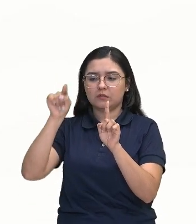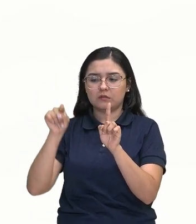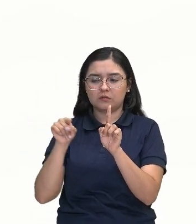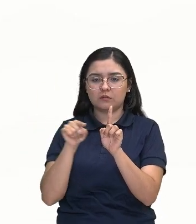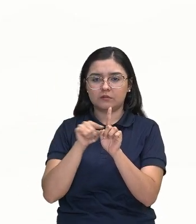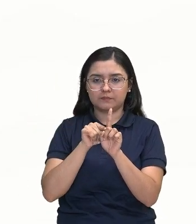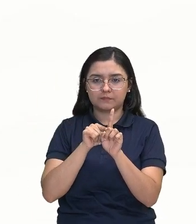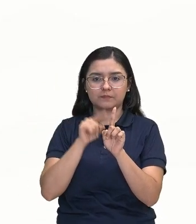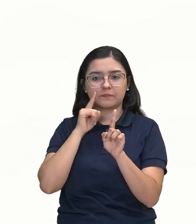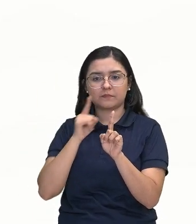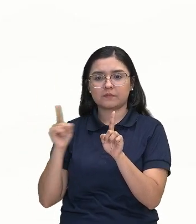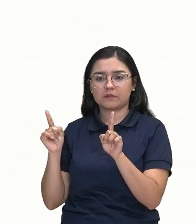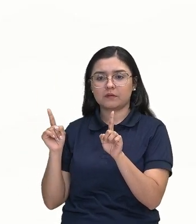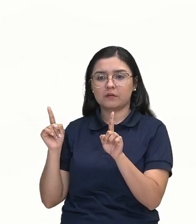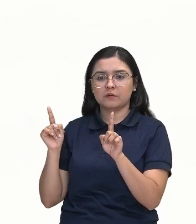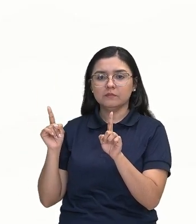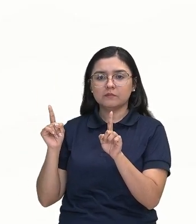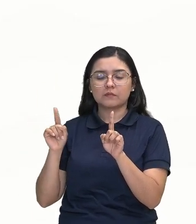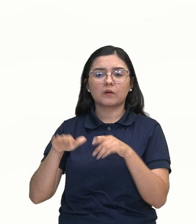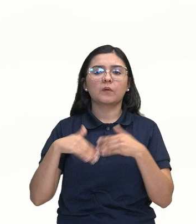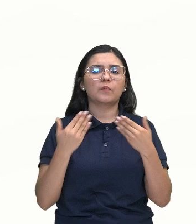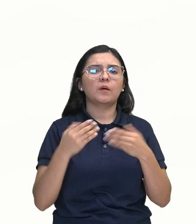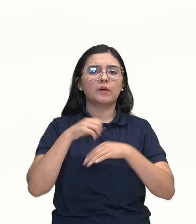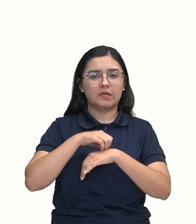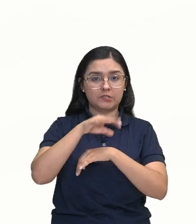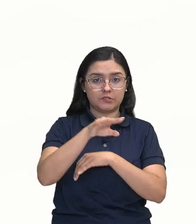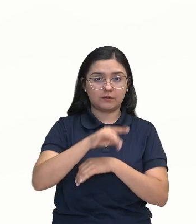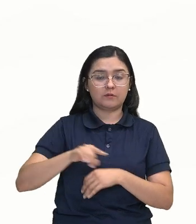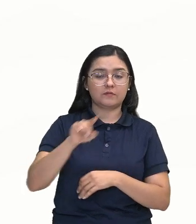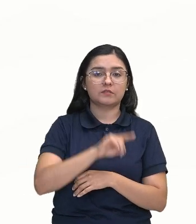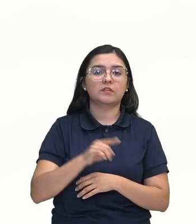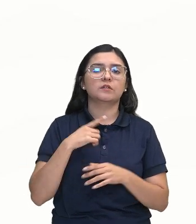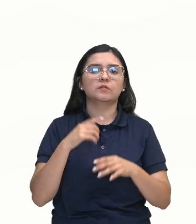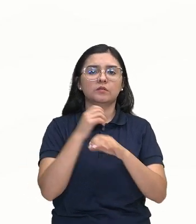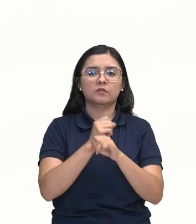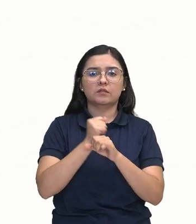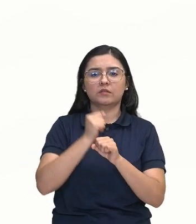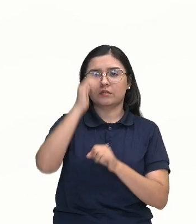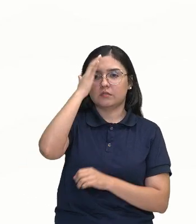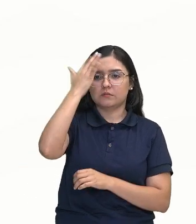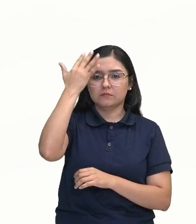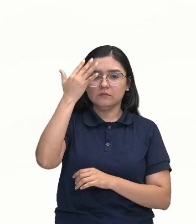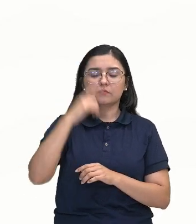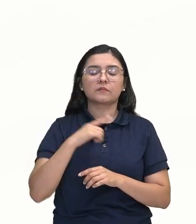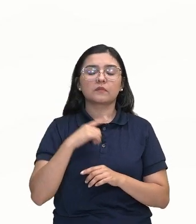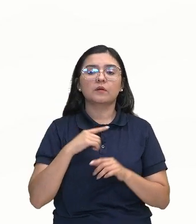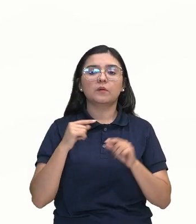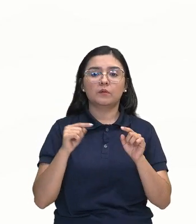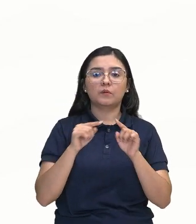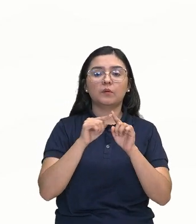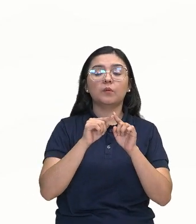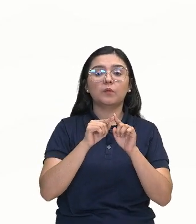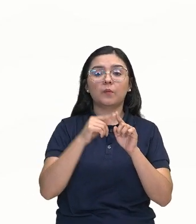a metade de um círculo. Qual é a dica que eu te dou para resolver, para calcular o perímetro